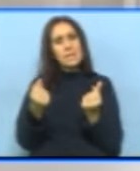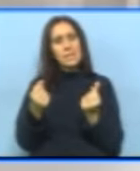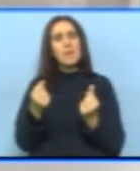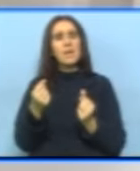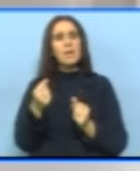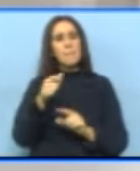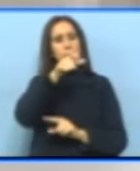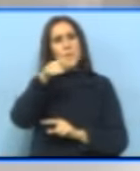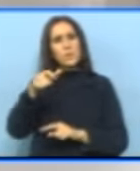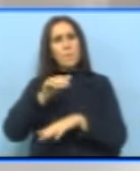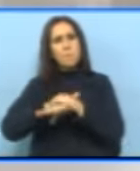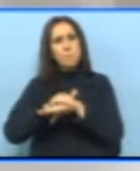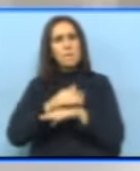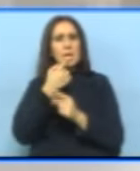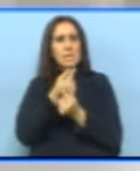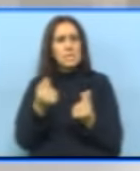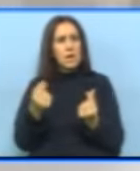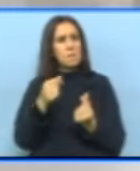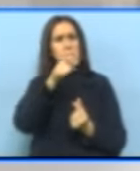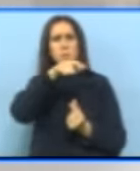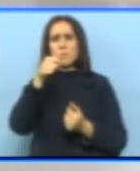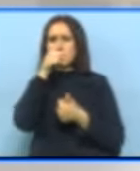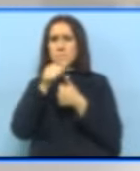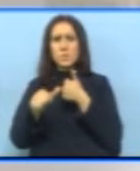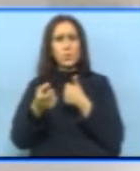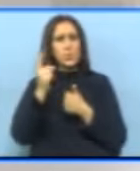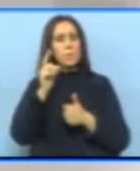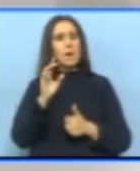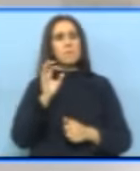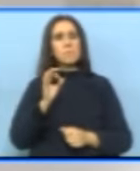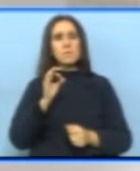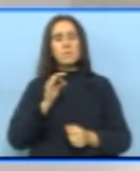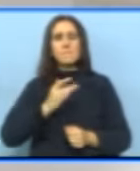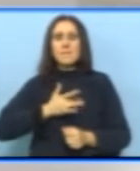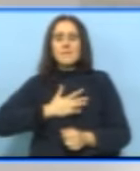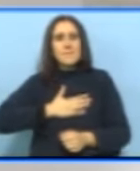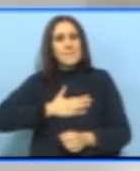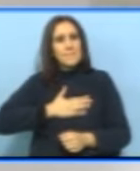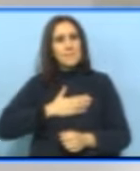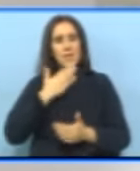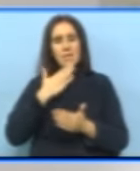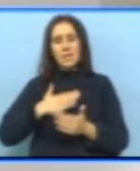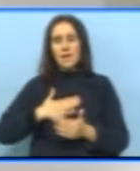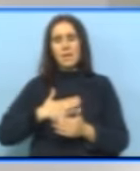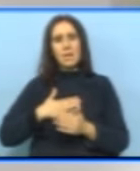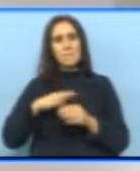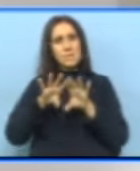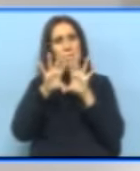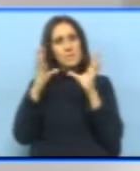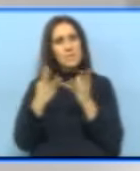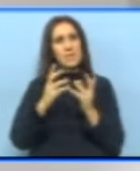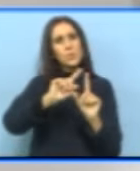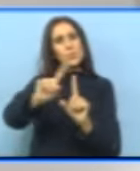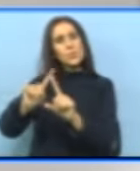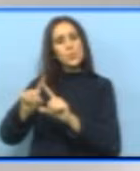rezar pelos pecadores. Não que os pecadores sejam inimigos, mas esse amor que ganha uma dimensão universal. E penso que isso é